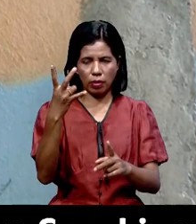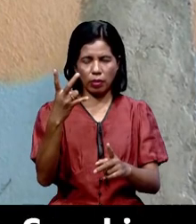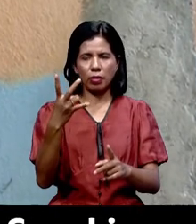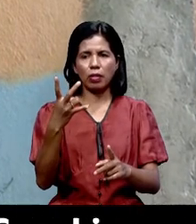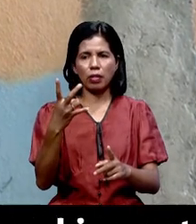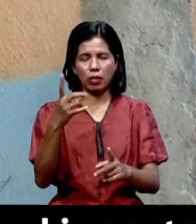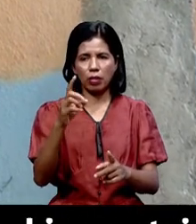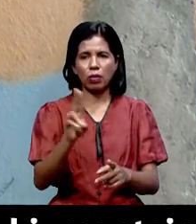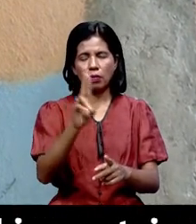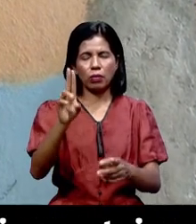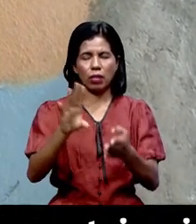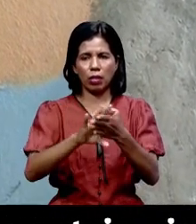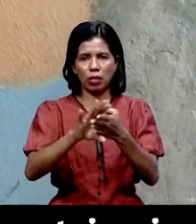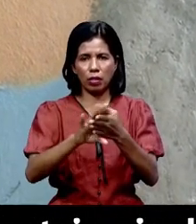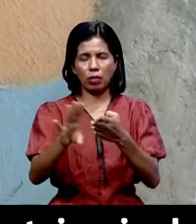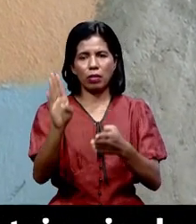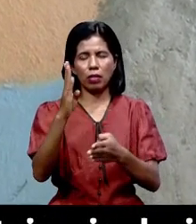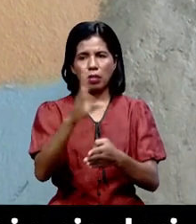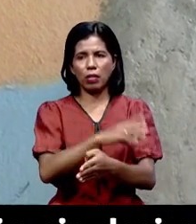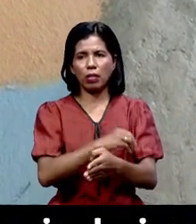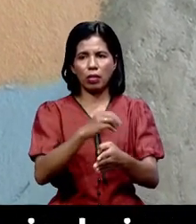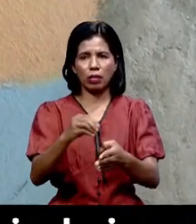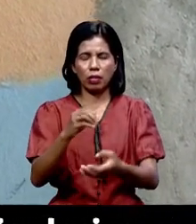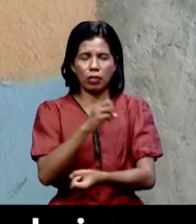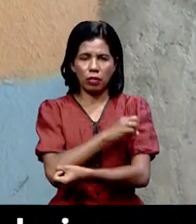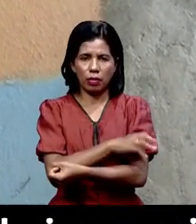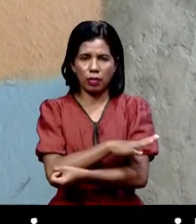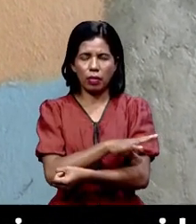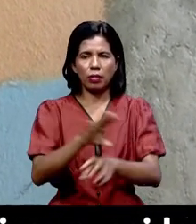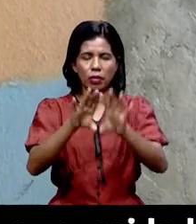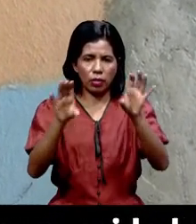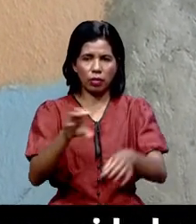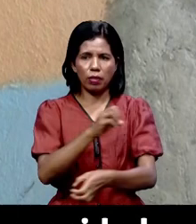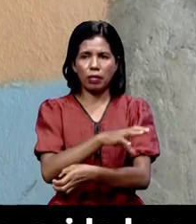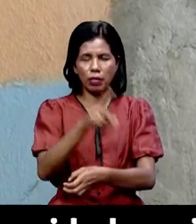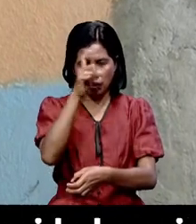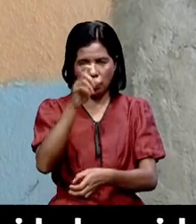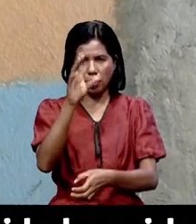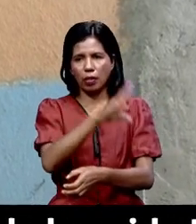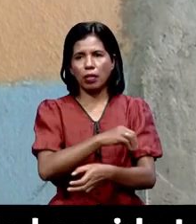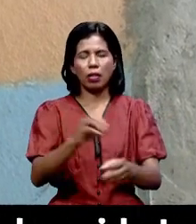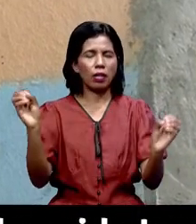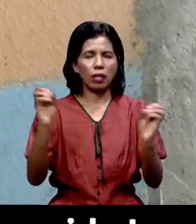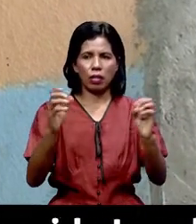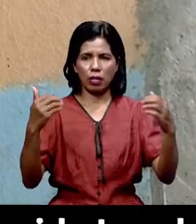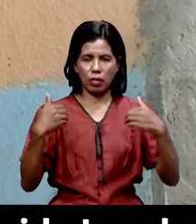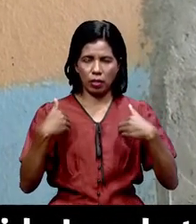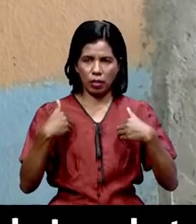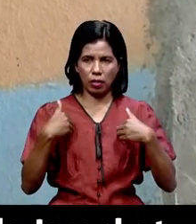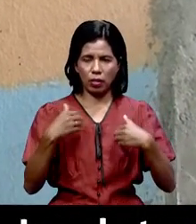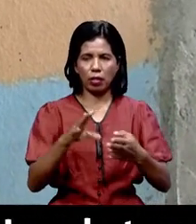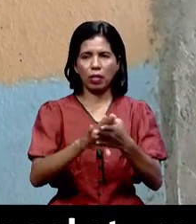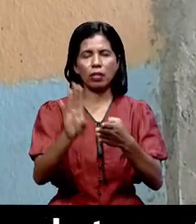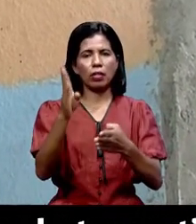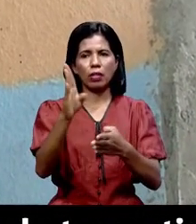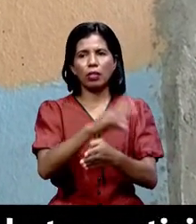usa eleitoral, no, certeiro batismo. Depois basira nem ia idari dia 6 mai craig makari kla ia eleitoral, então